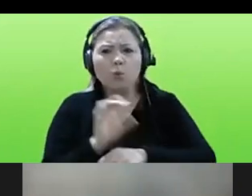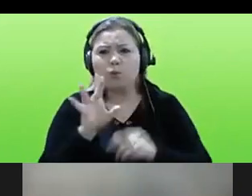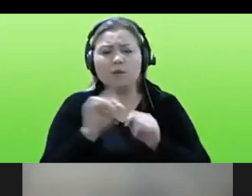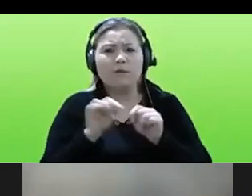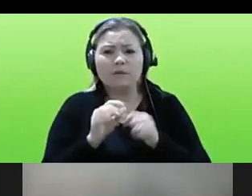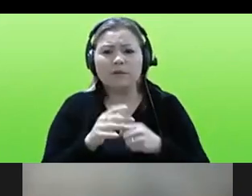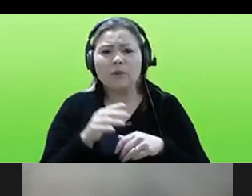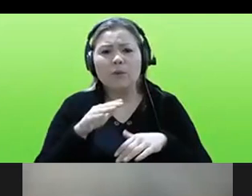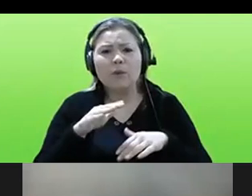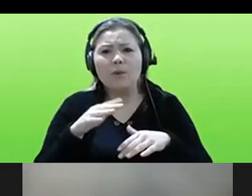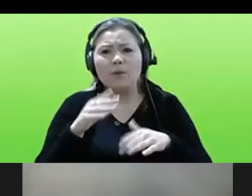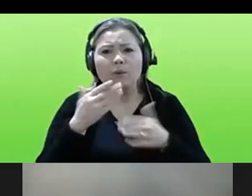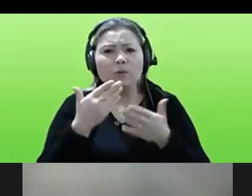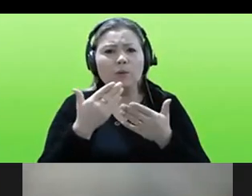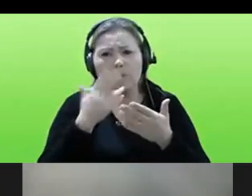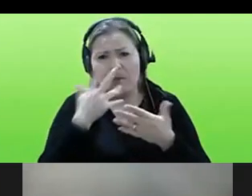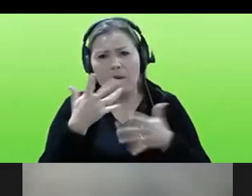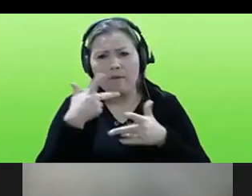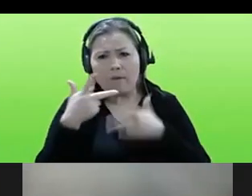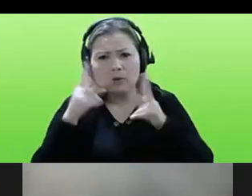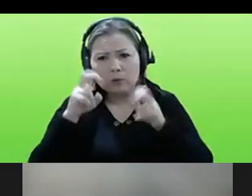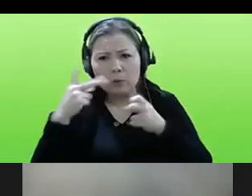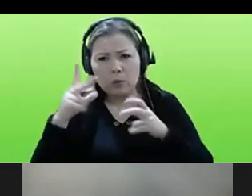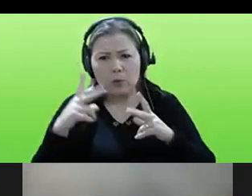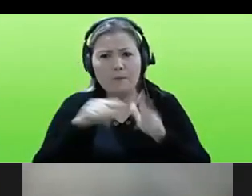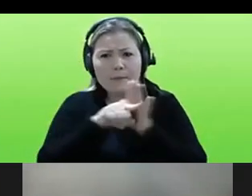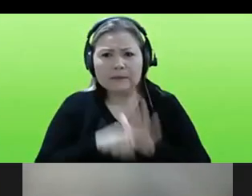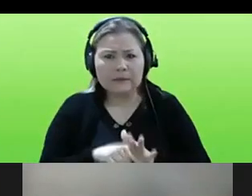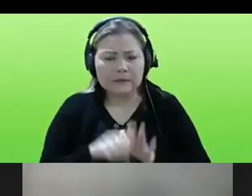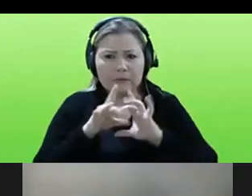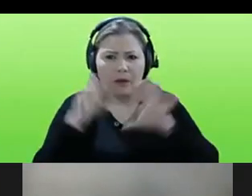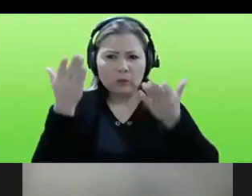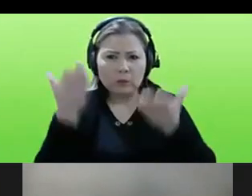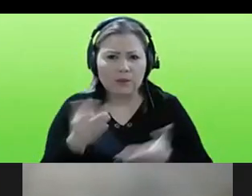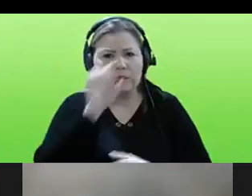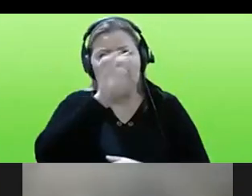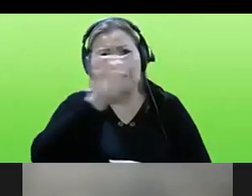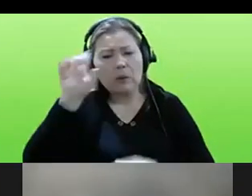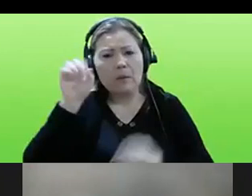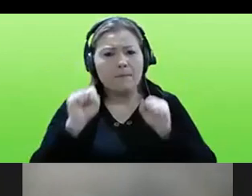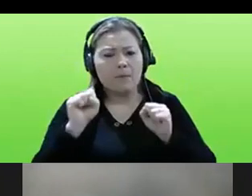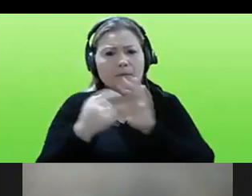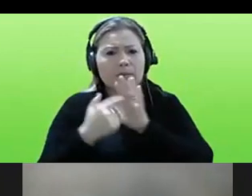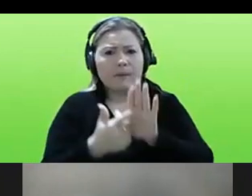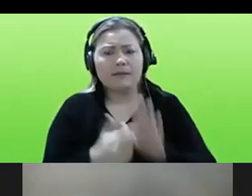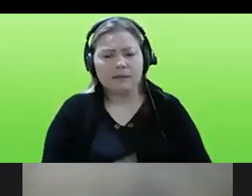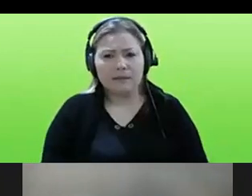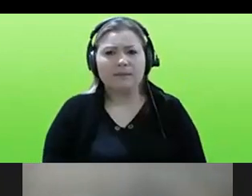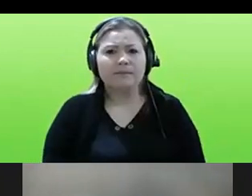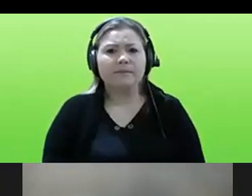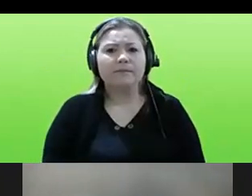nível de estudo, se quer dizer alguma coisa sobre sua pesquisa, fique à vontade, cada um pode se apresentar e